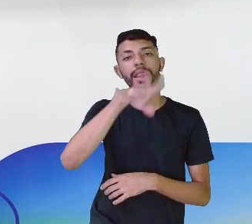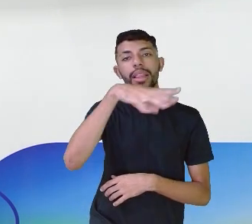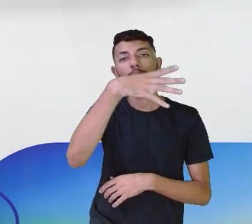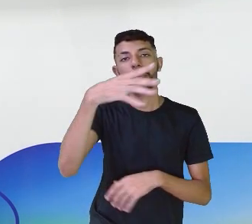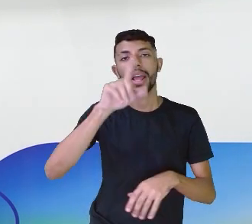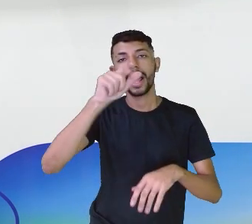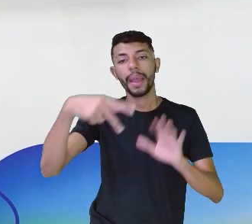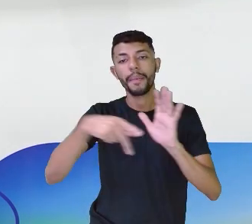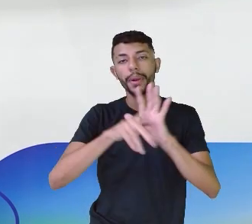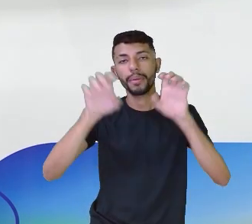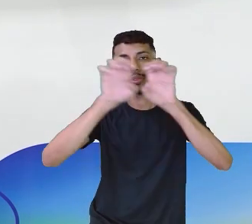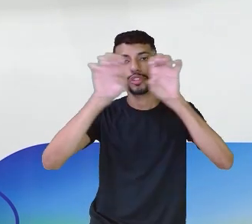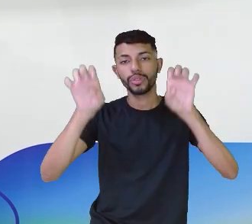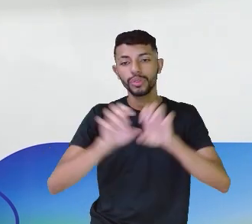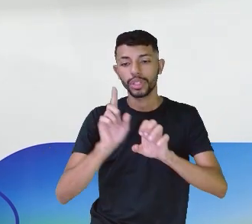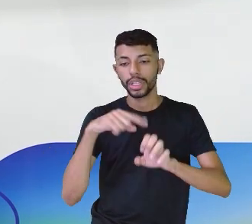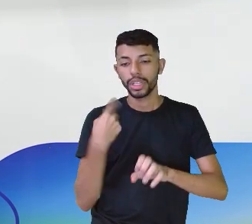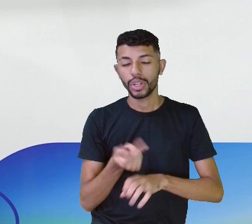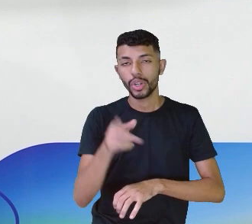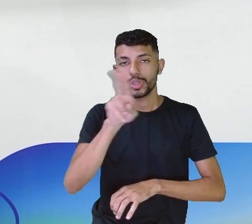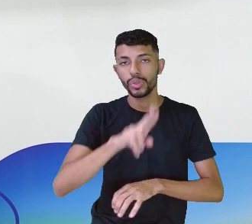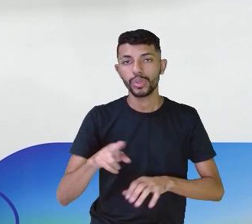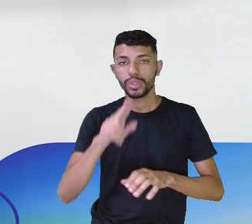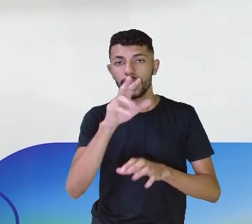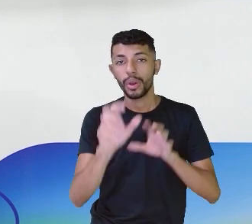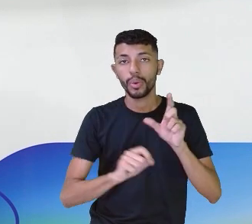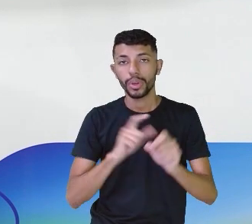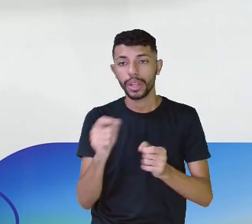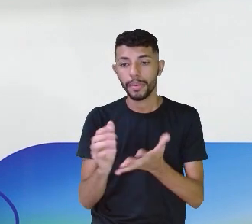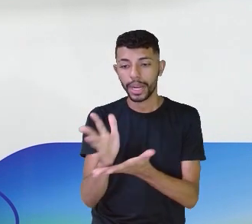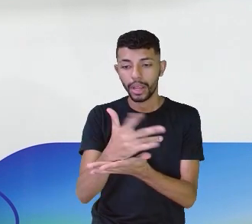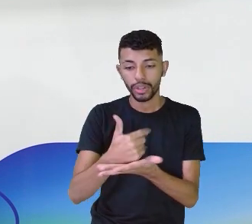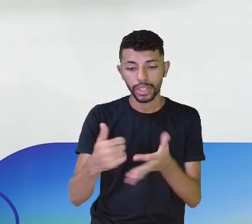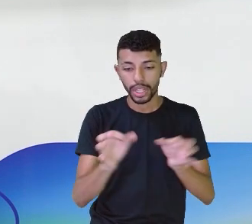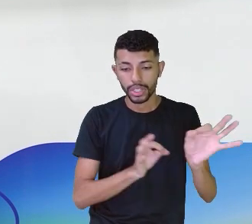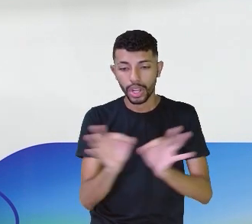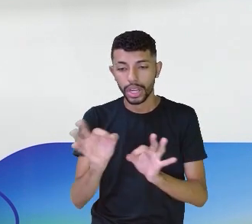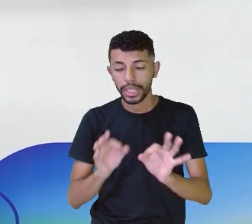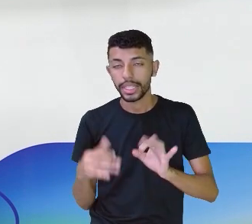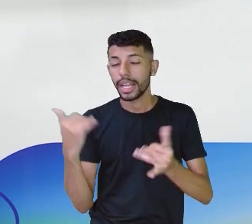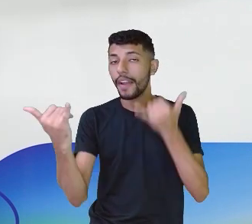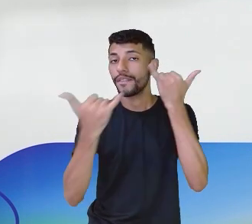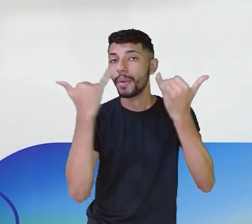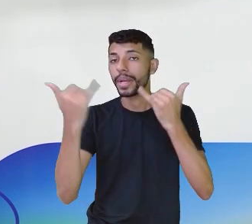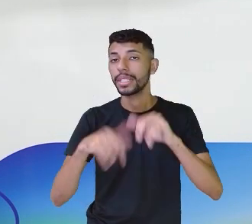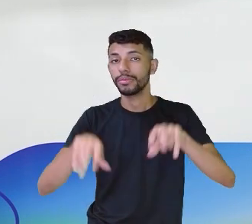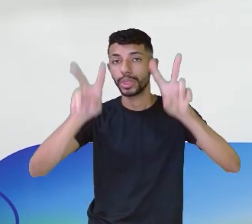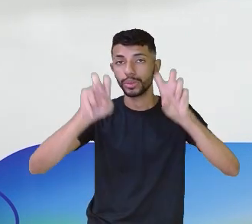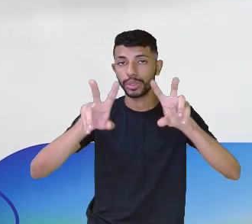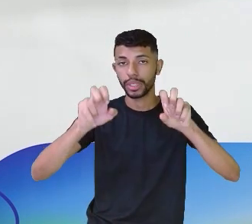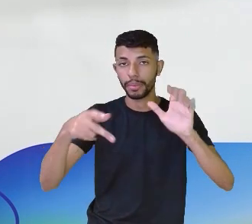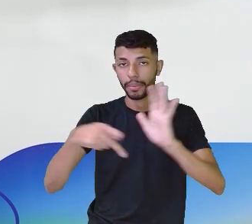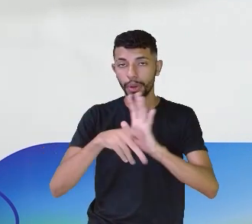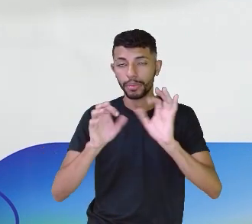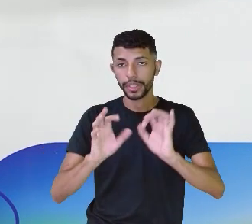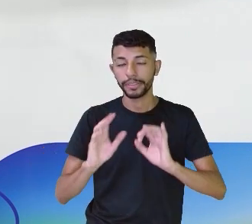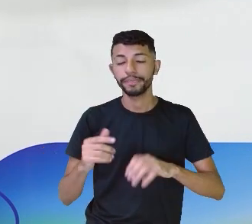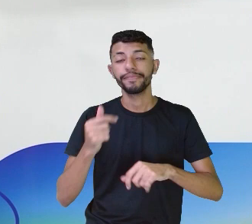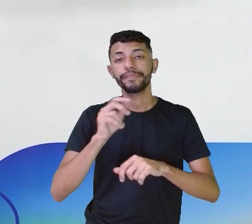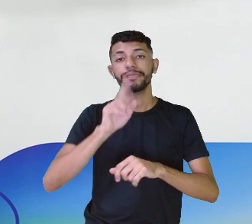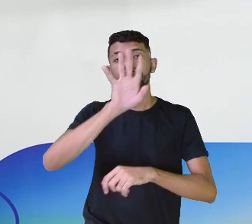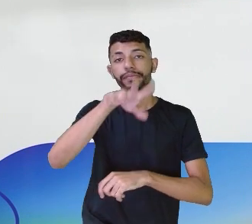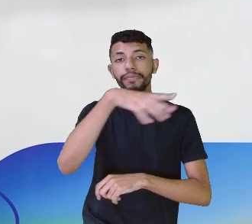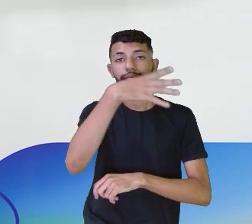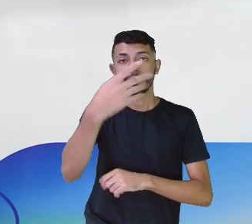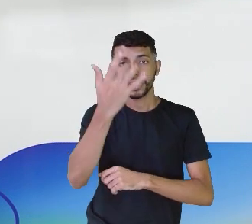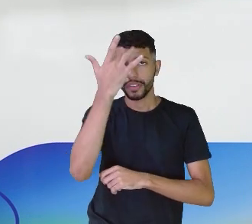utilizamos para organizar dados que são informações sobre determinado assunto. A tabela facilita a